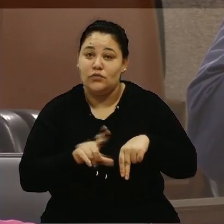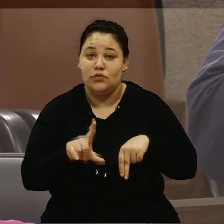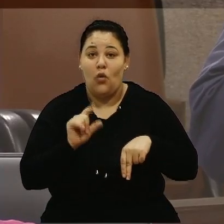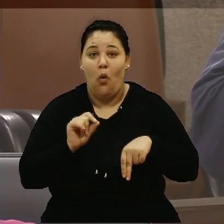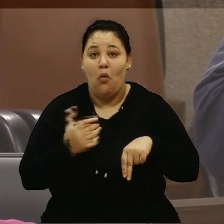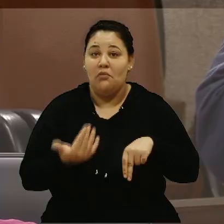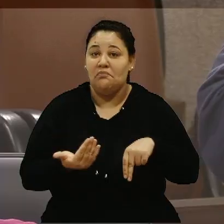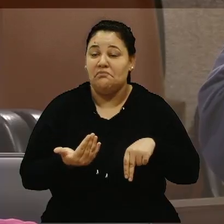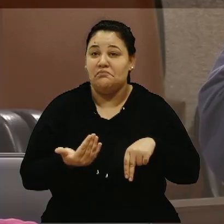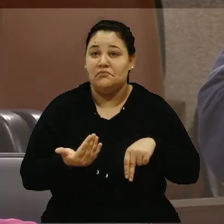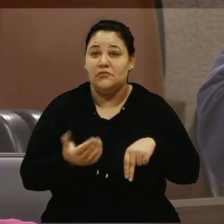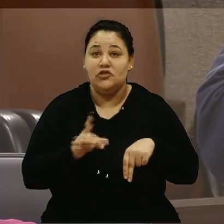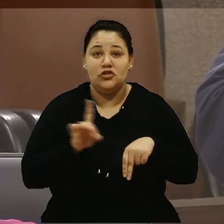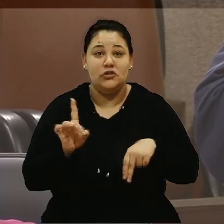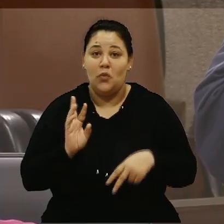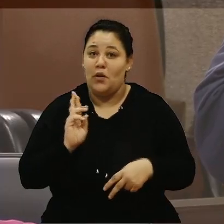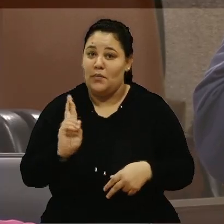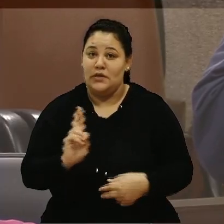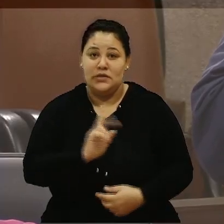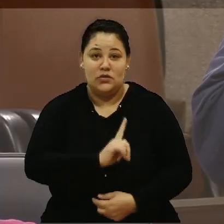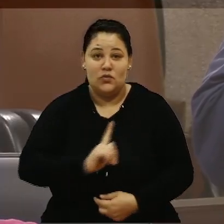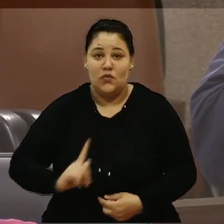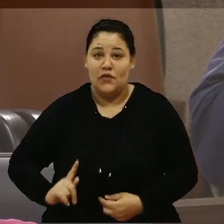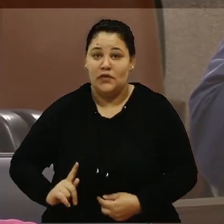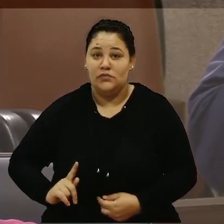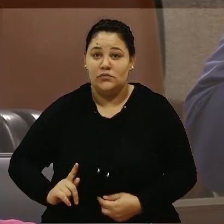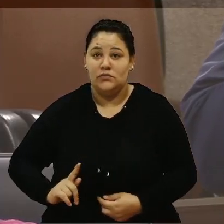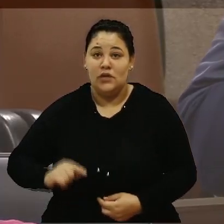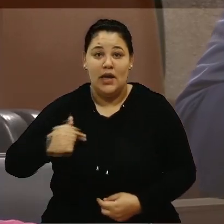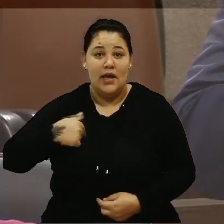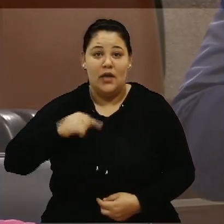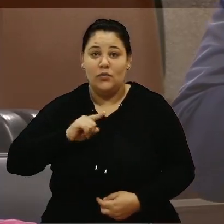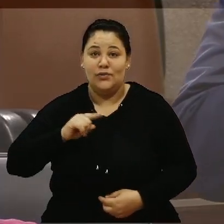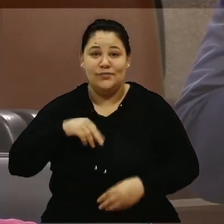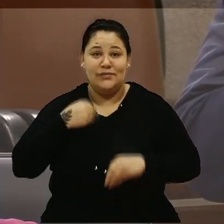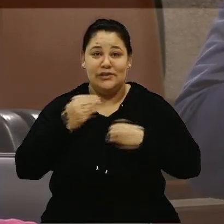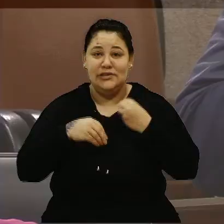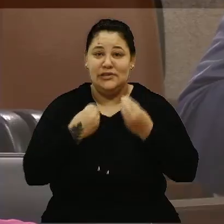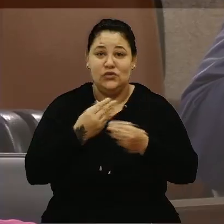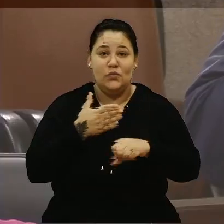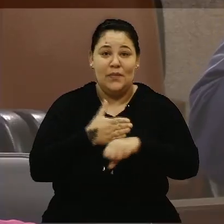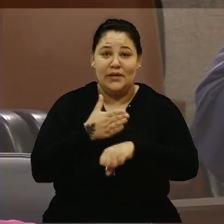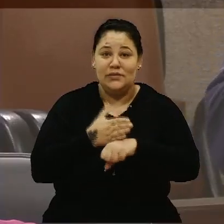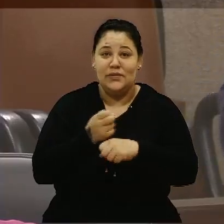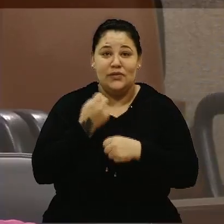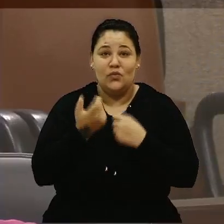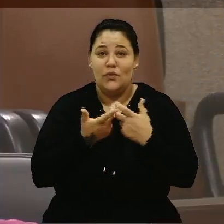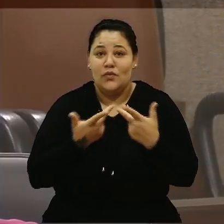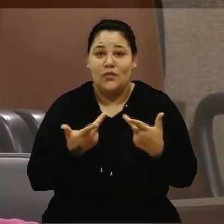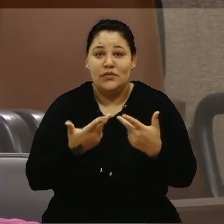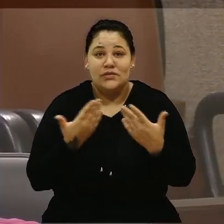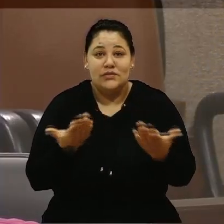a gente acaba não representando um governo. Eu não me sinto parte de algo. Então, vereador